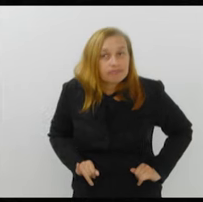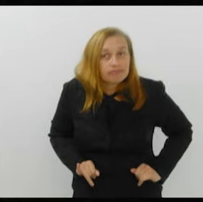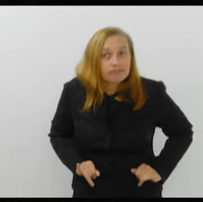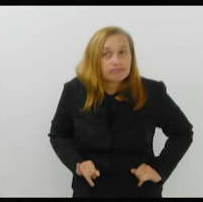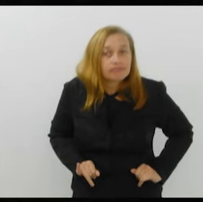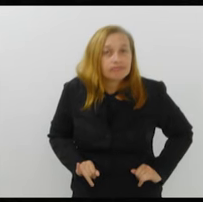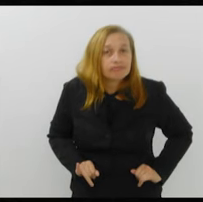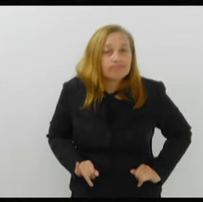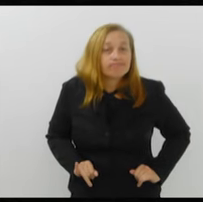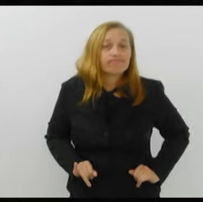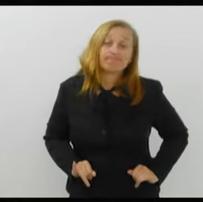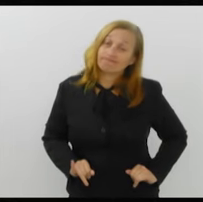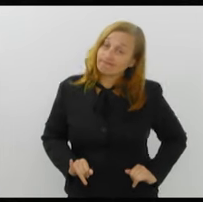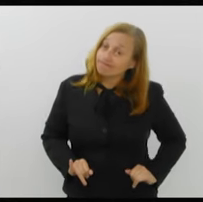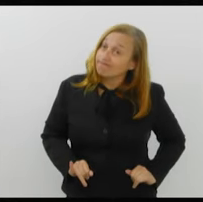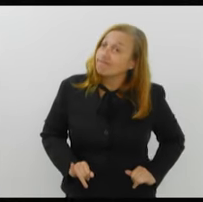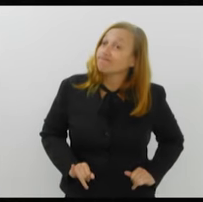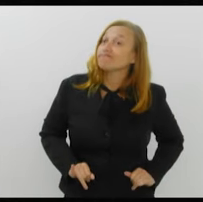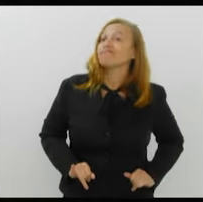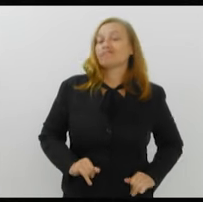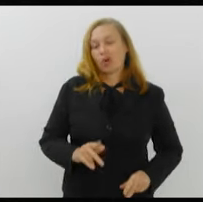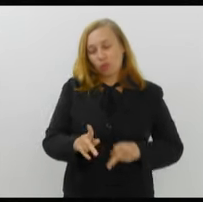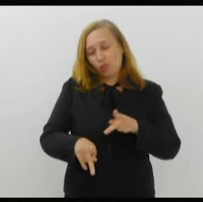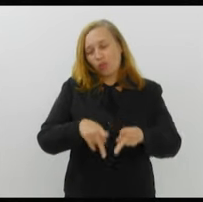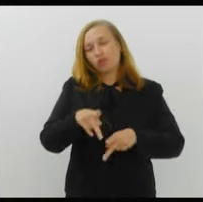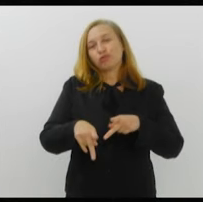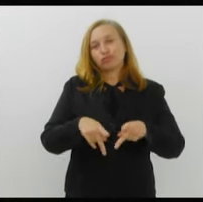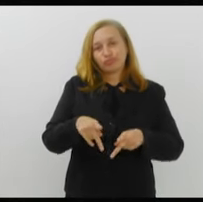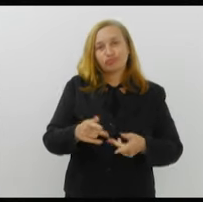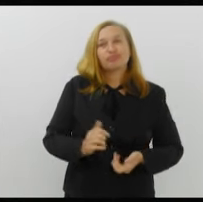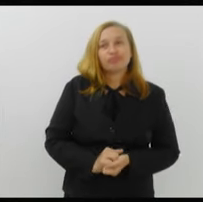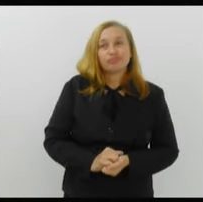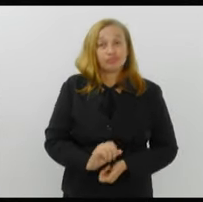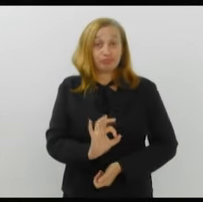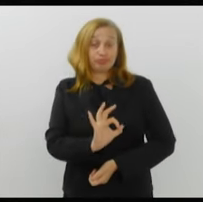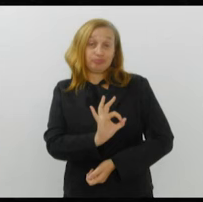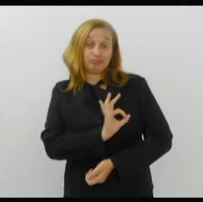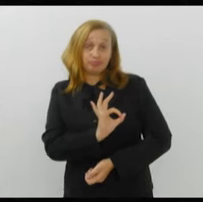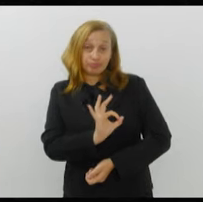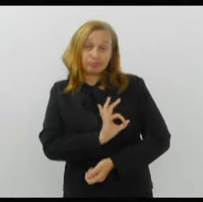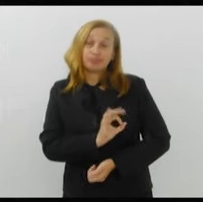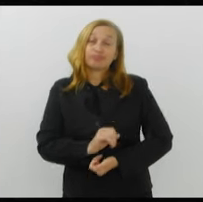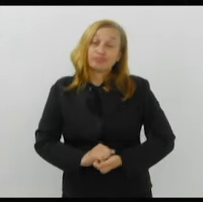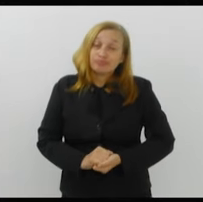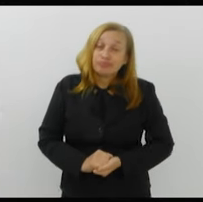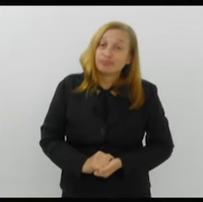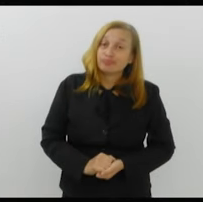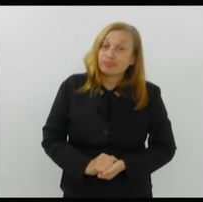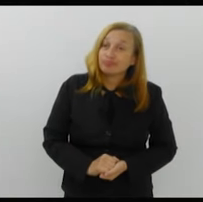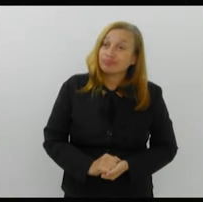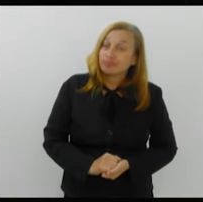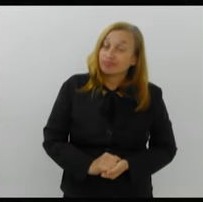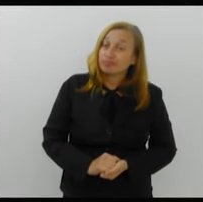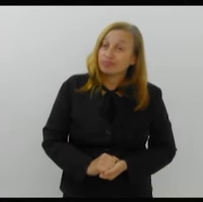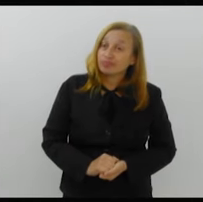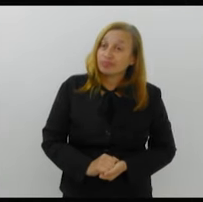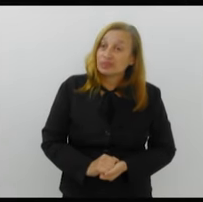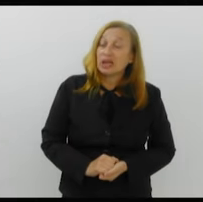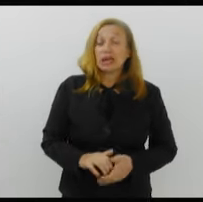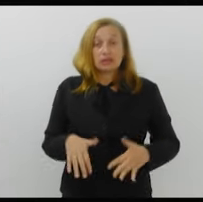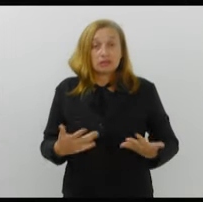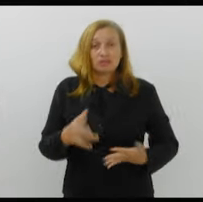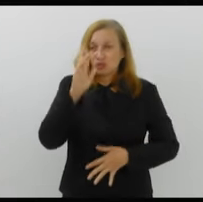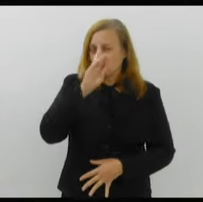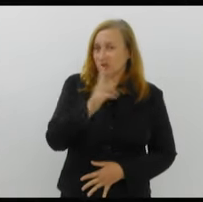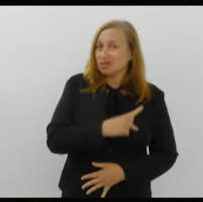um preço alto é o policial militar e a sociedade. E aí,